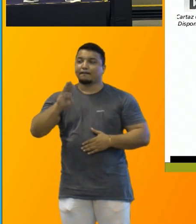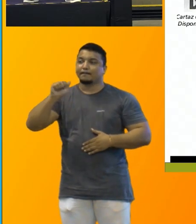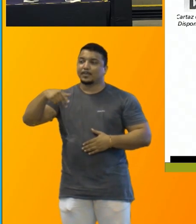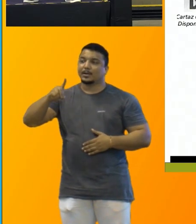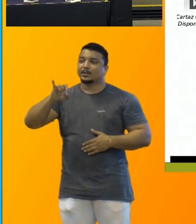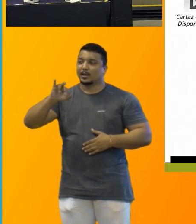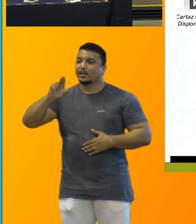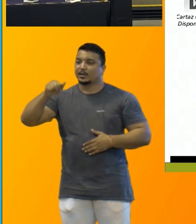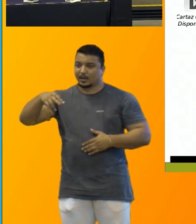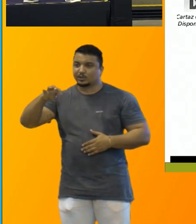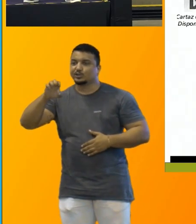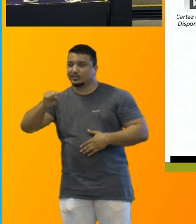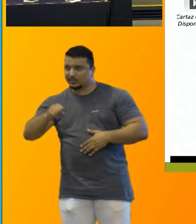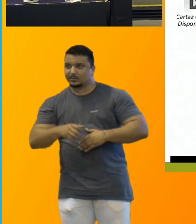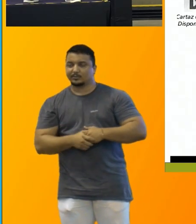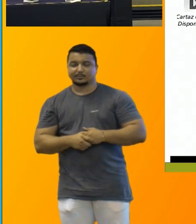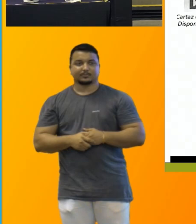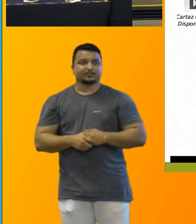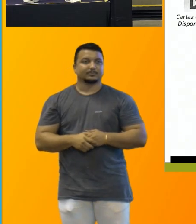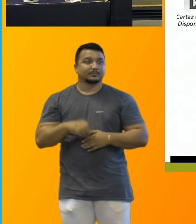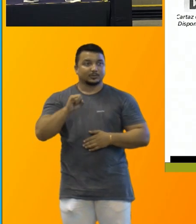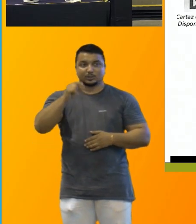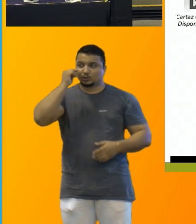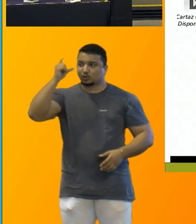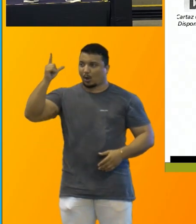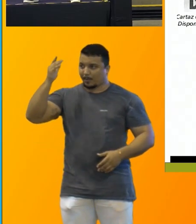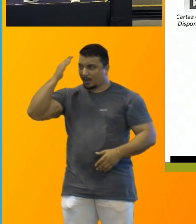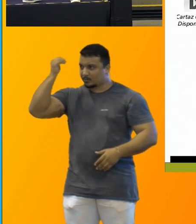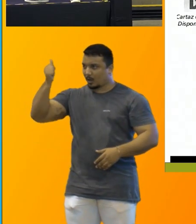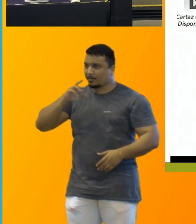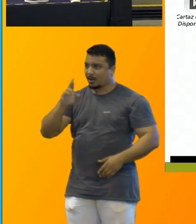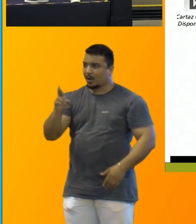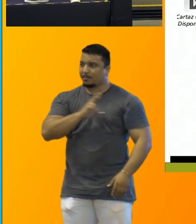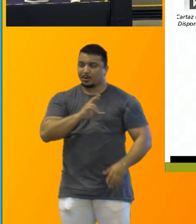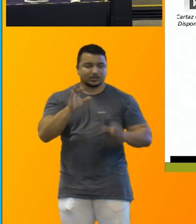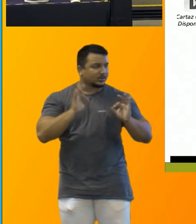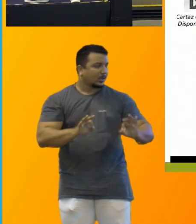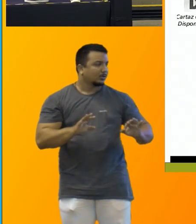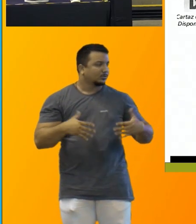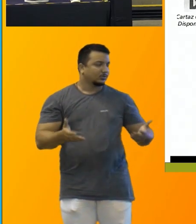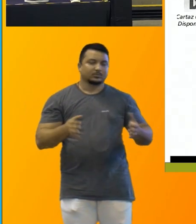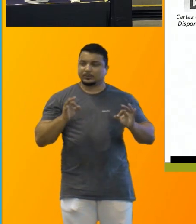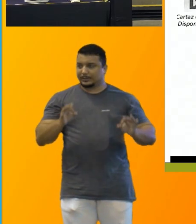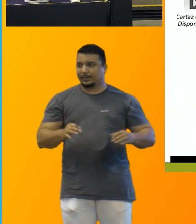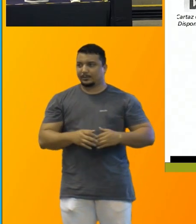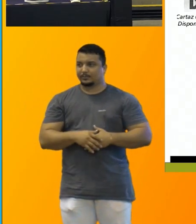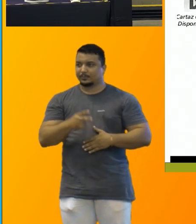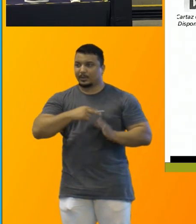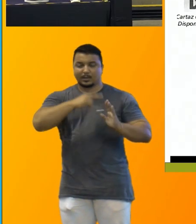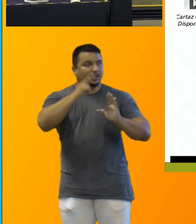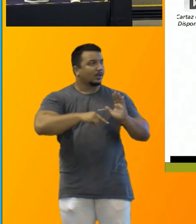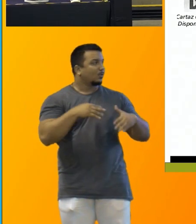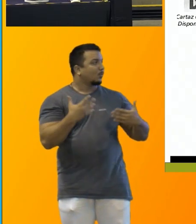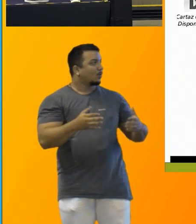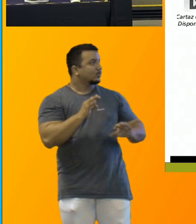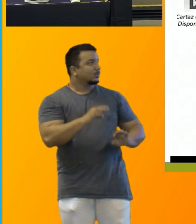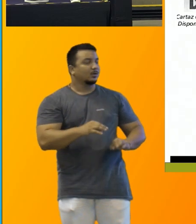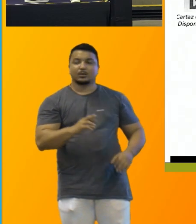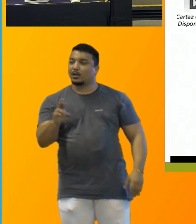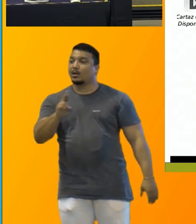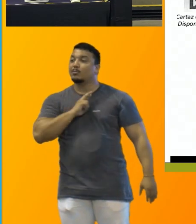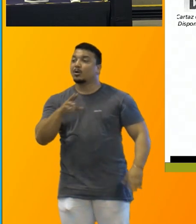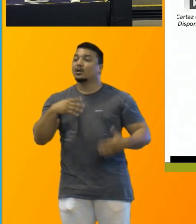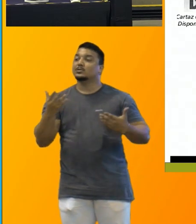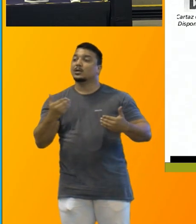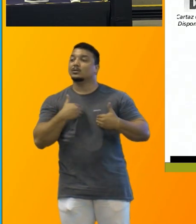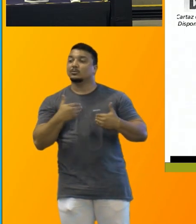Bandeirantes. Se você souber disso, você já vai achar o item correto. Não vou nem ler os itens. Você pode dizer para mim